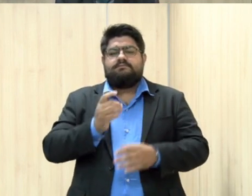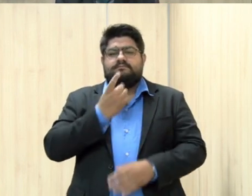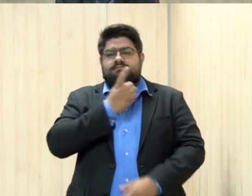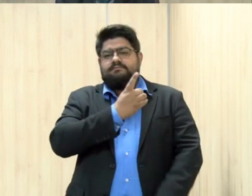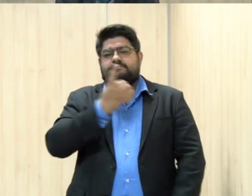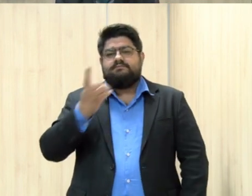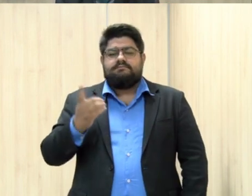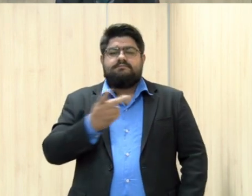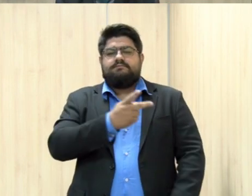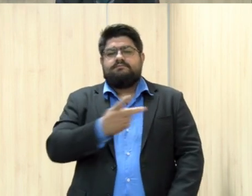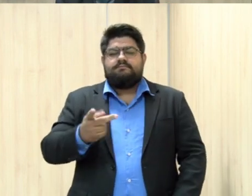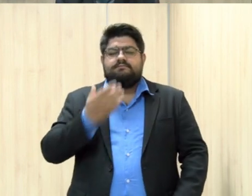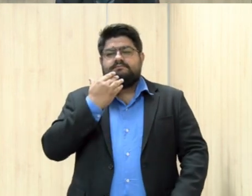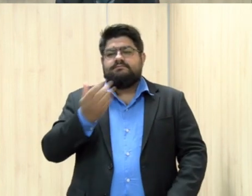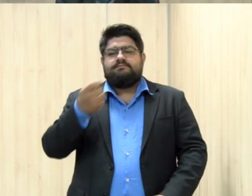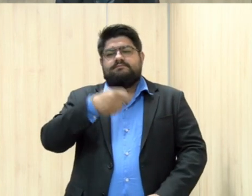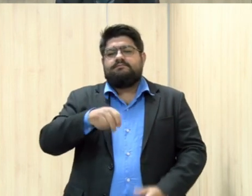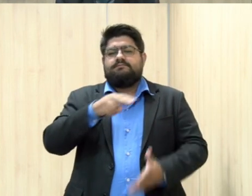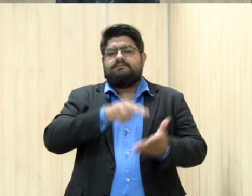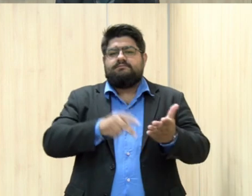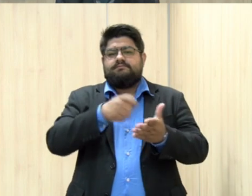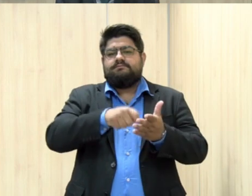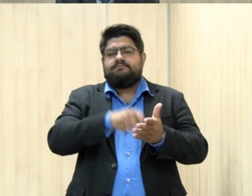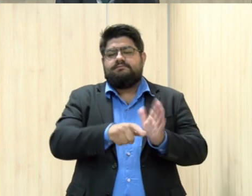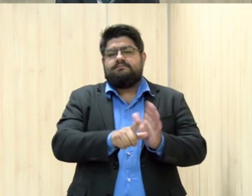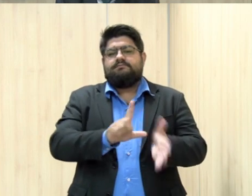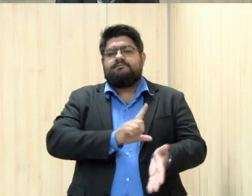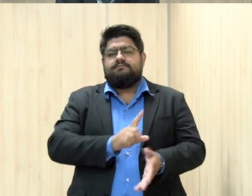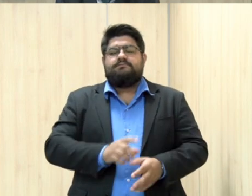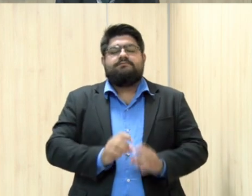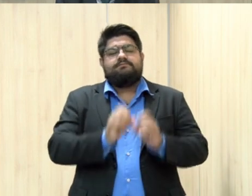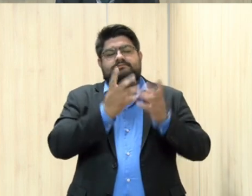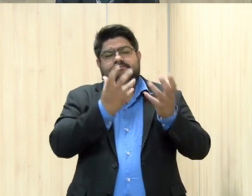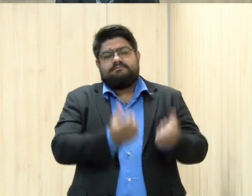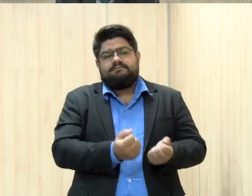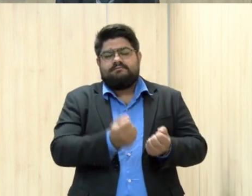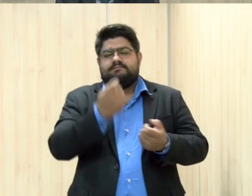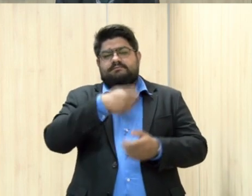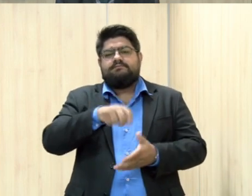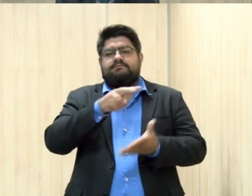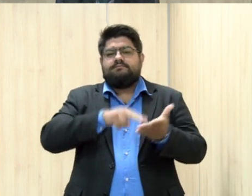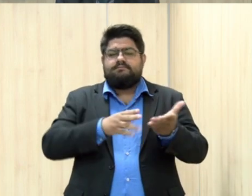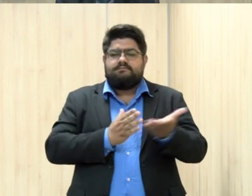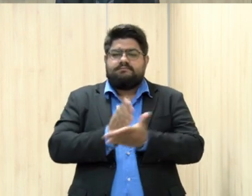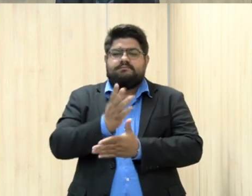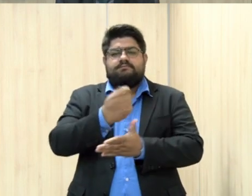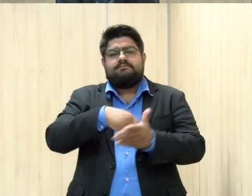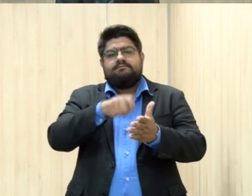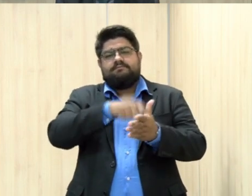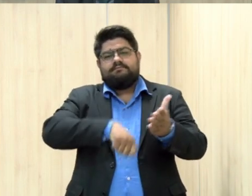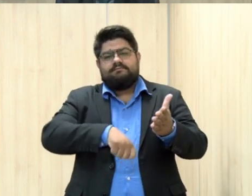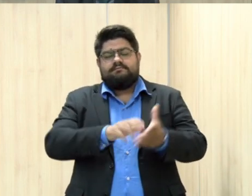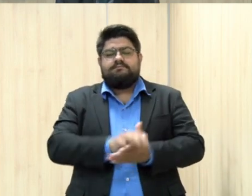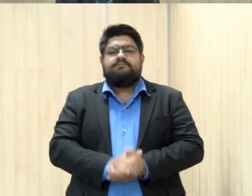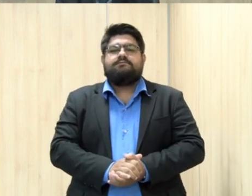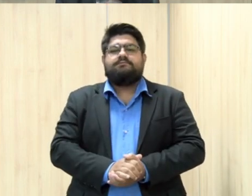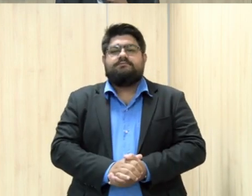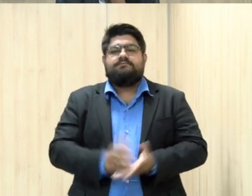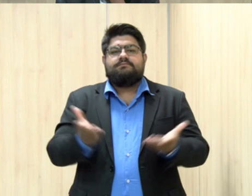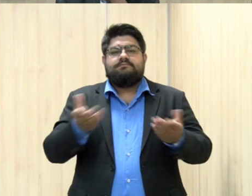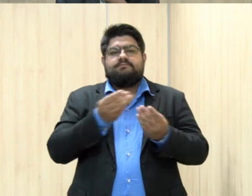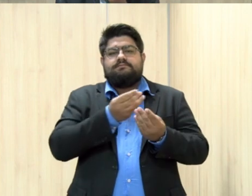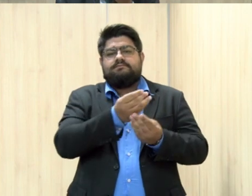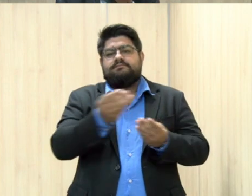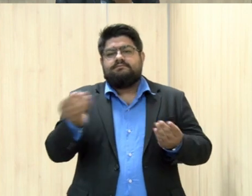presente bom dia a todos Raquel dispensa da Leitura data dispensa data concedida e do ata por aprovada nós vamos fazer